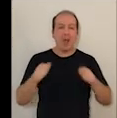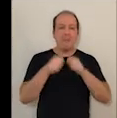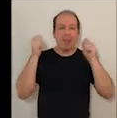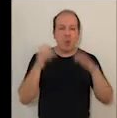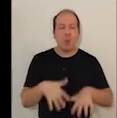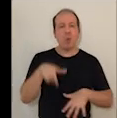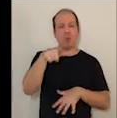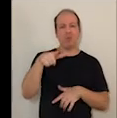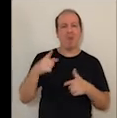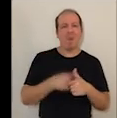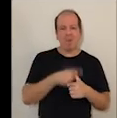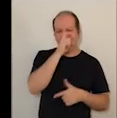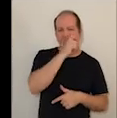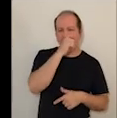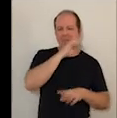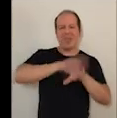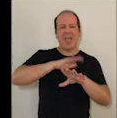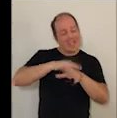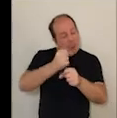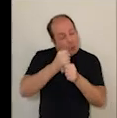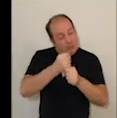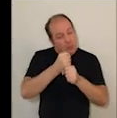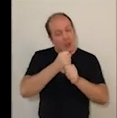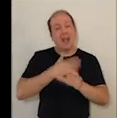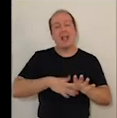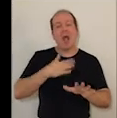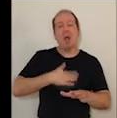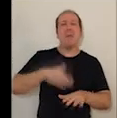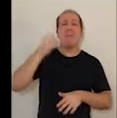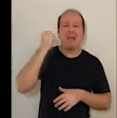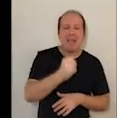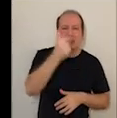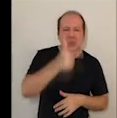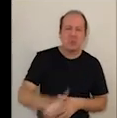hipócrita! Calma! Calma, segura ele aí! Quero assassiná-lo outra vez!